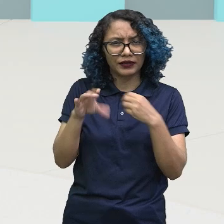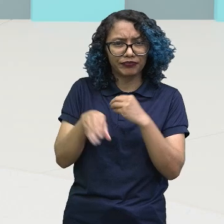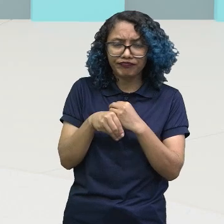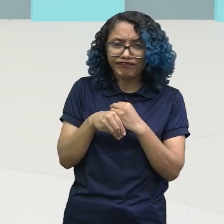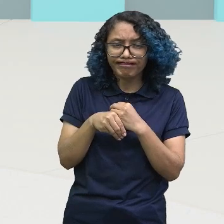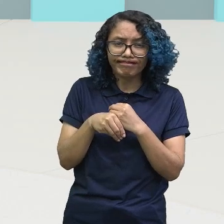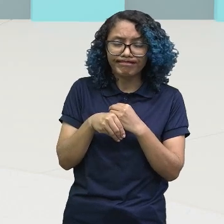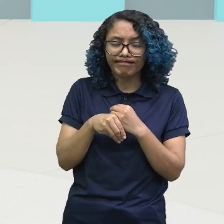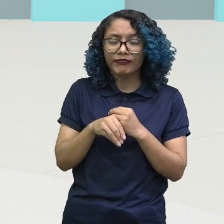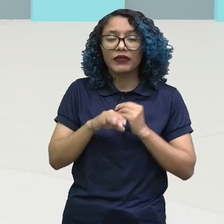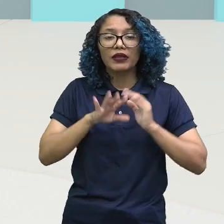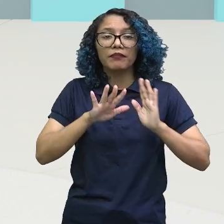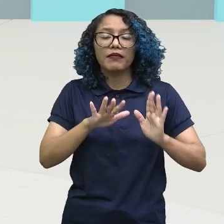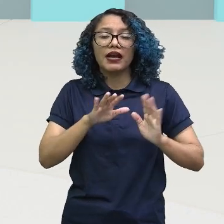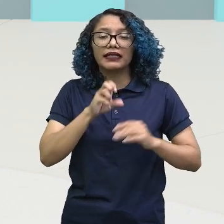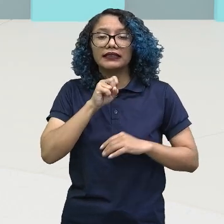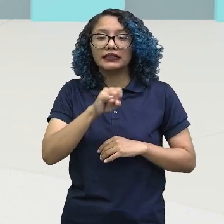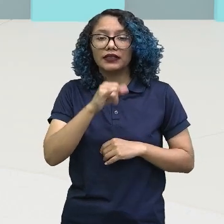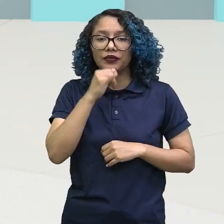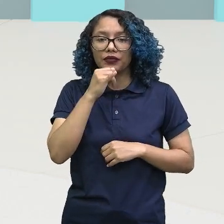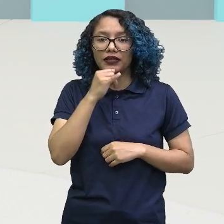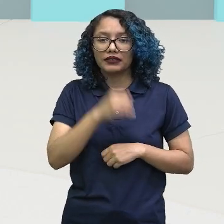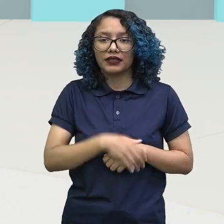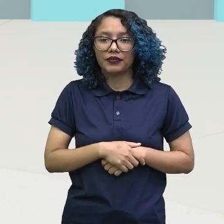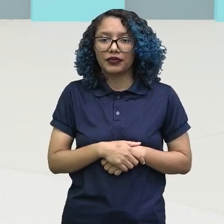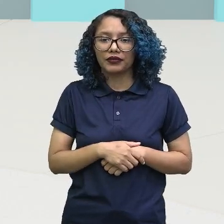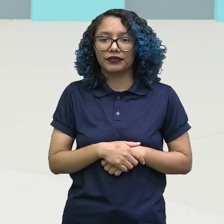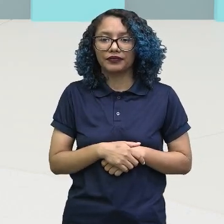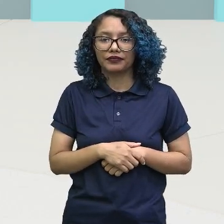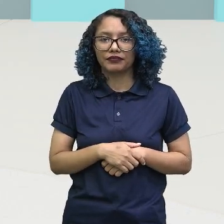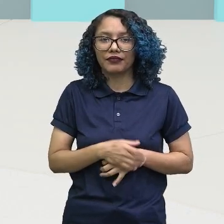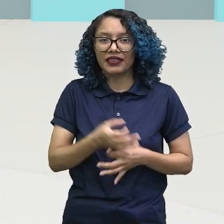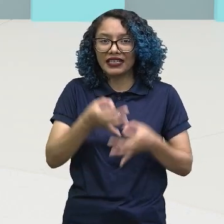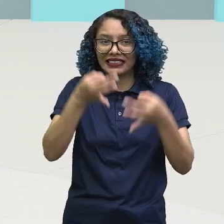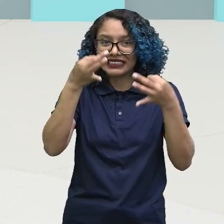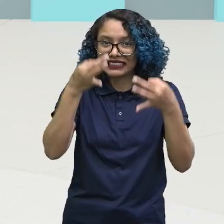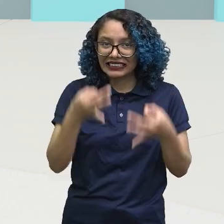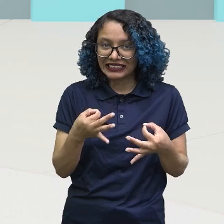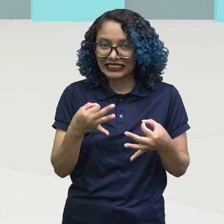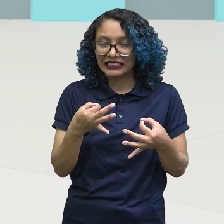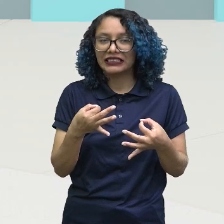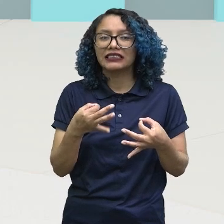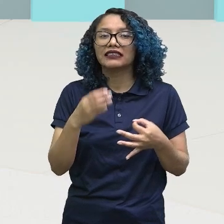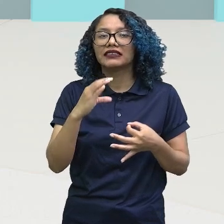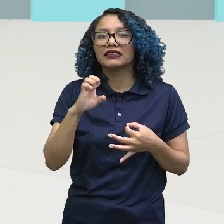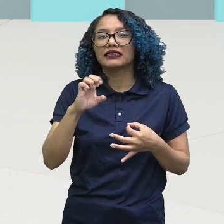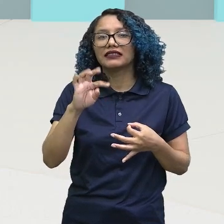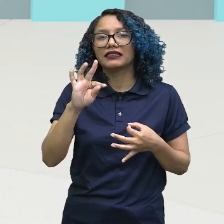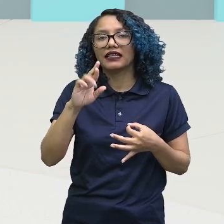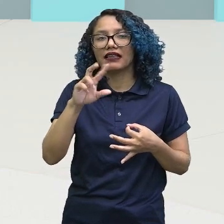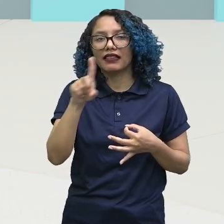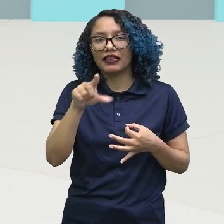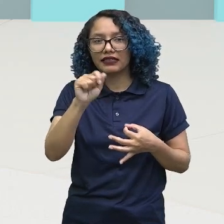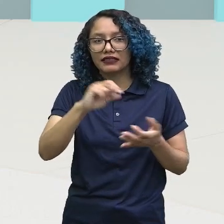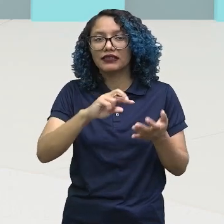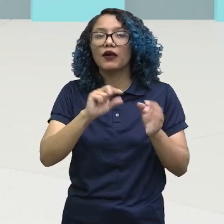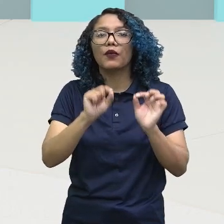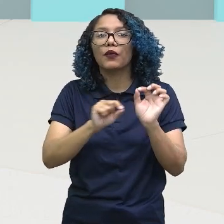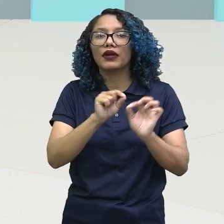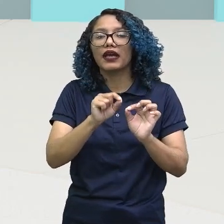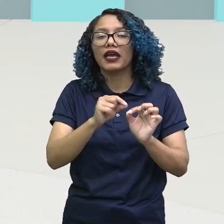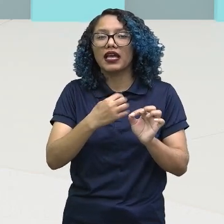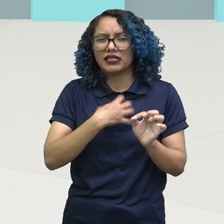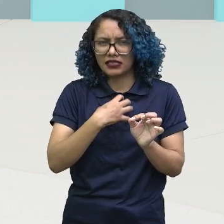Beleza. Agora, se eu falo certeza, certeza é o nome de um sentimento, não é? Você tem certeza.